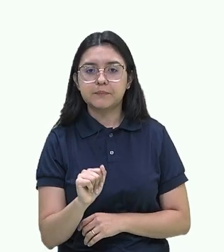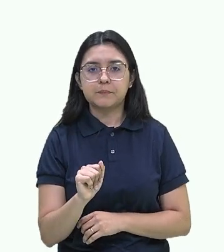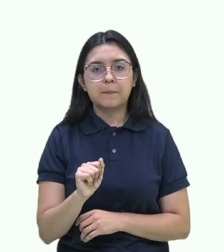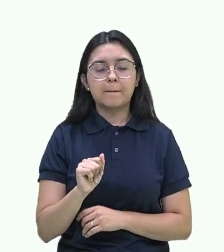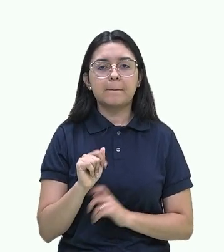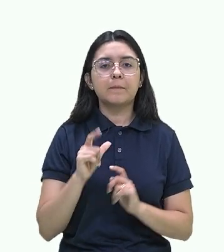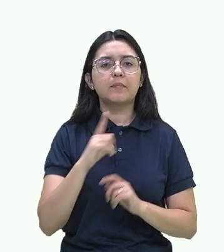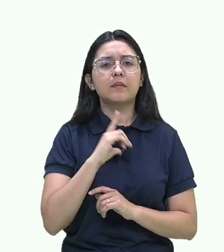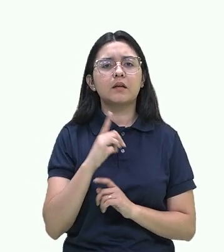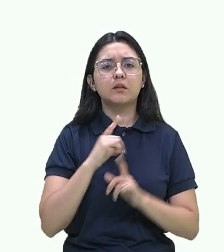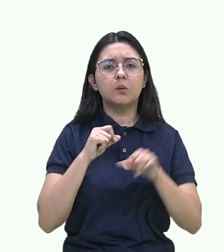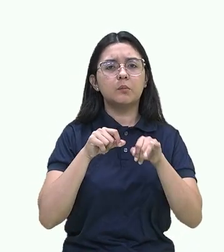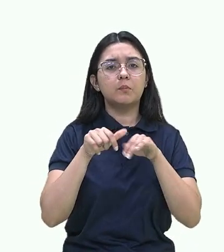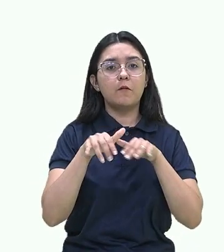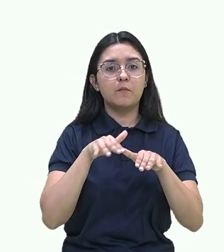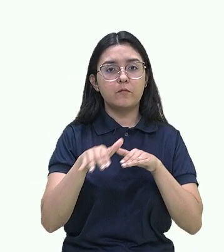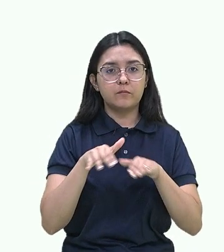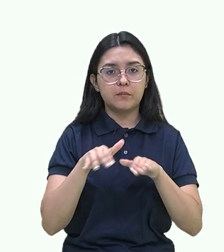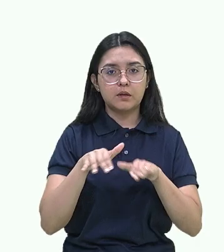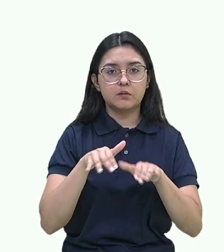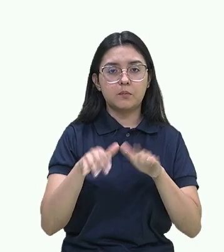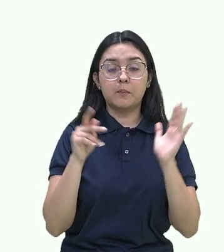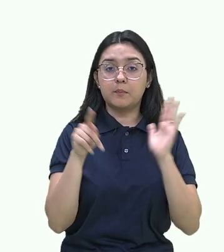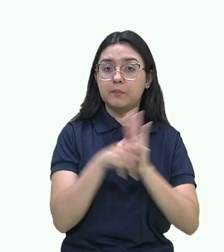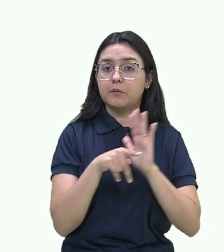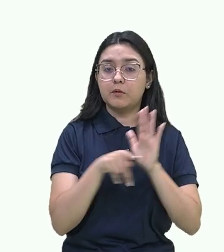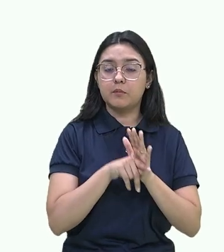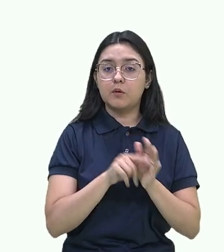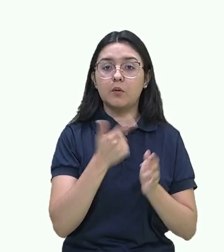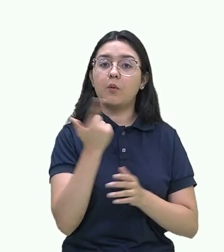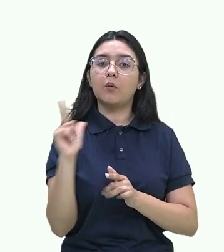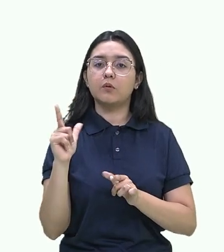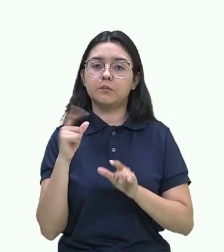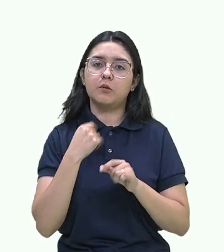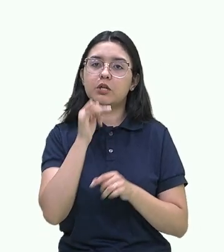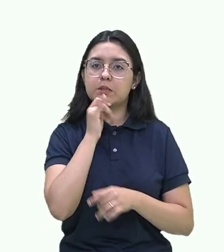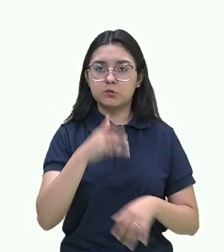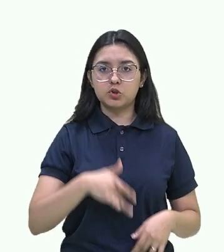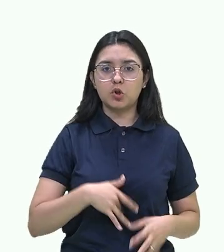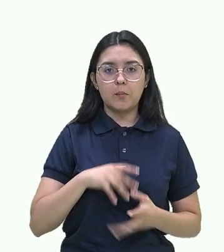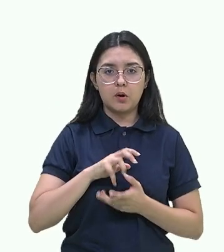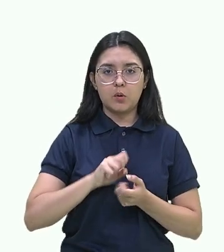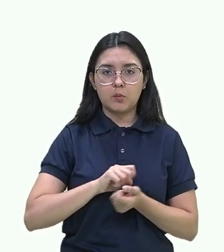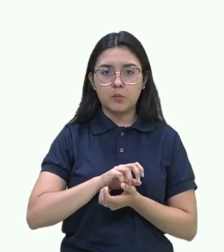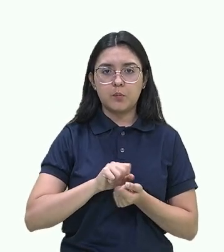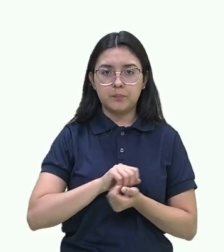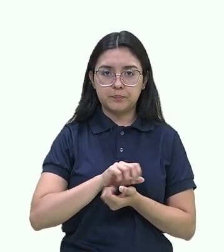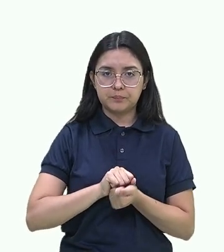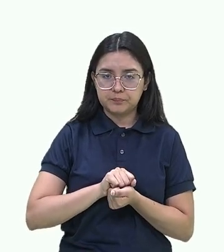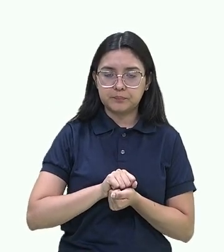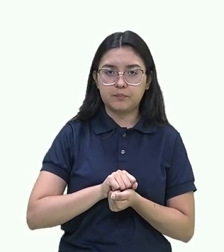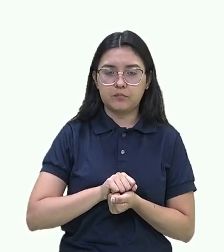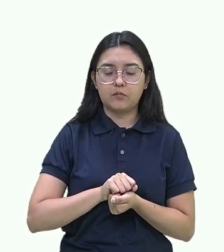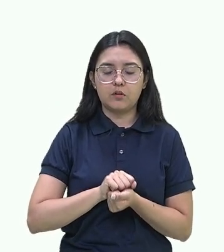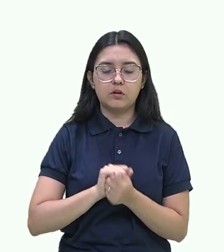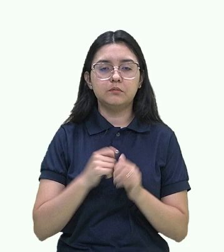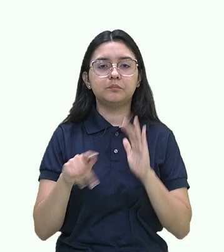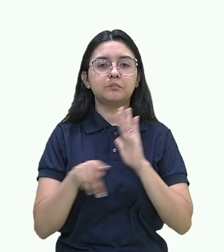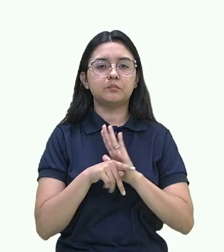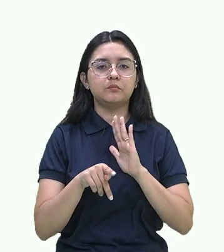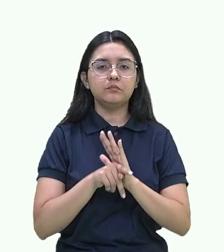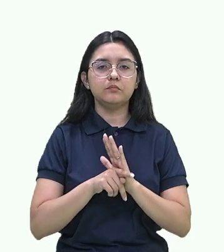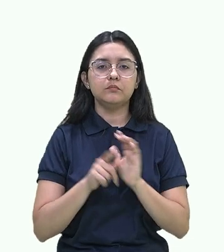ali uma movimentação. Ou outros, como o estômago, por exemplo, músculos que fazem parte